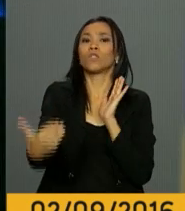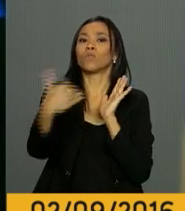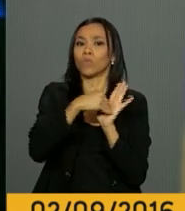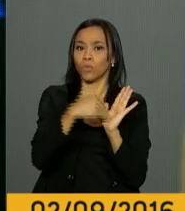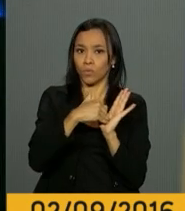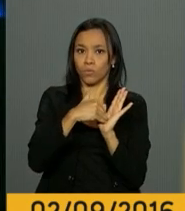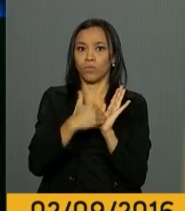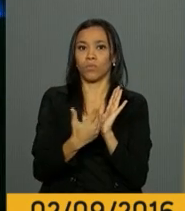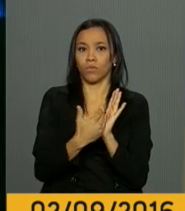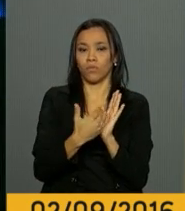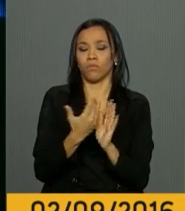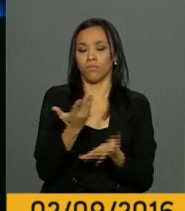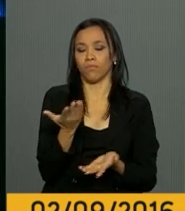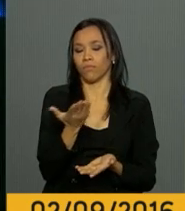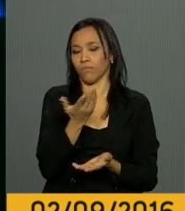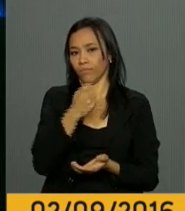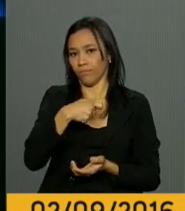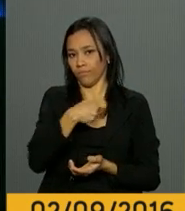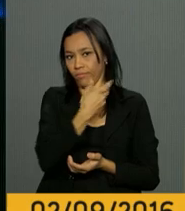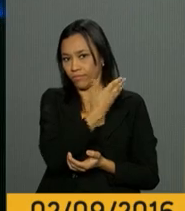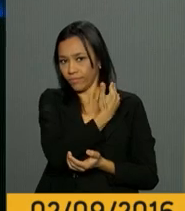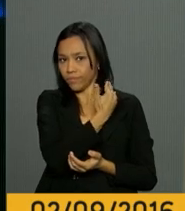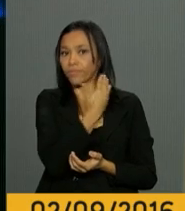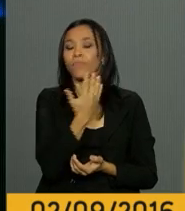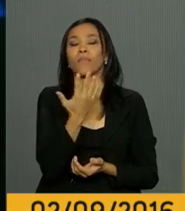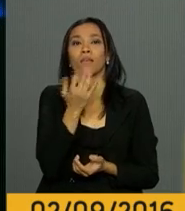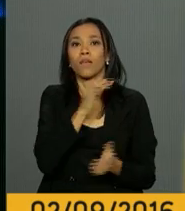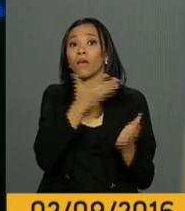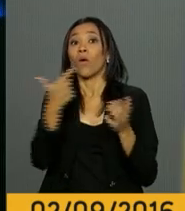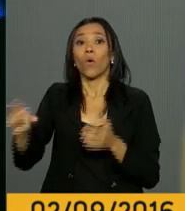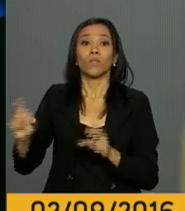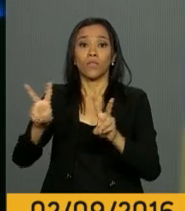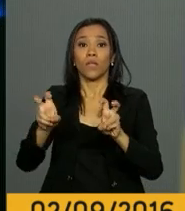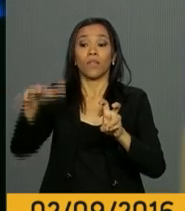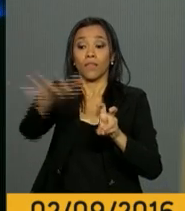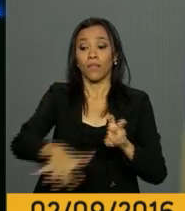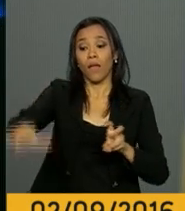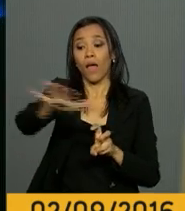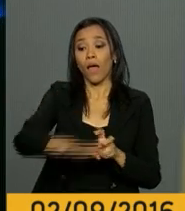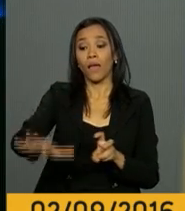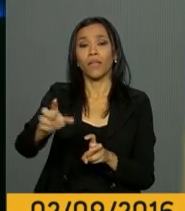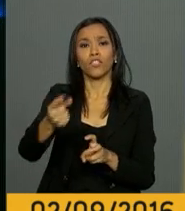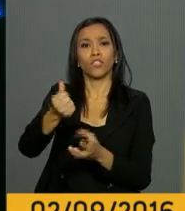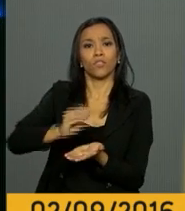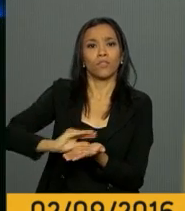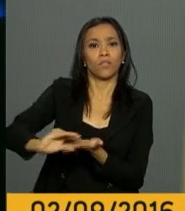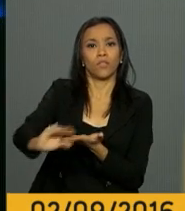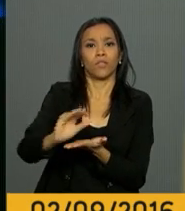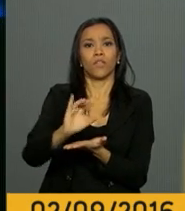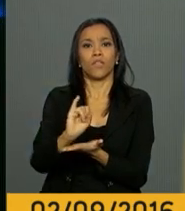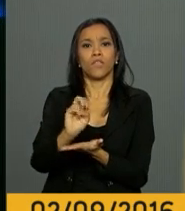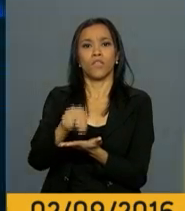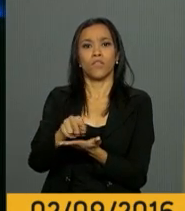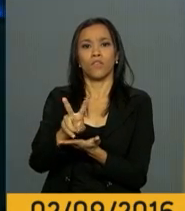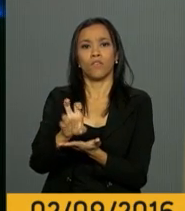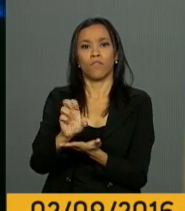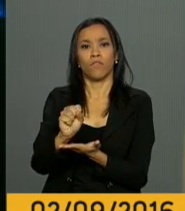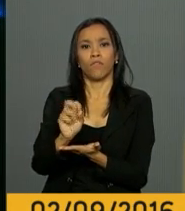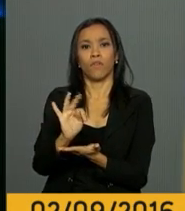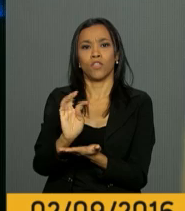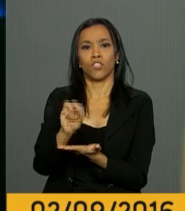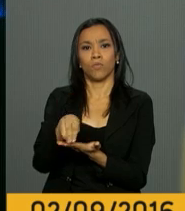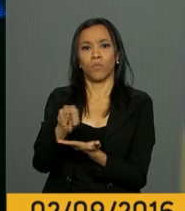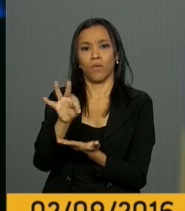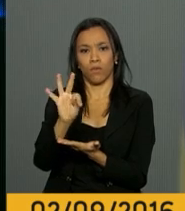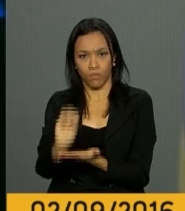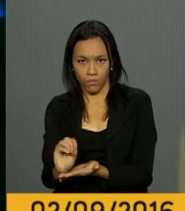últimos tempos. Na área de investimentos, o alicerce mais profundo de parcerias sólidas,